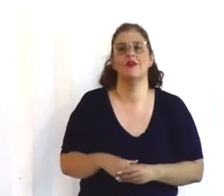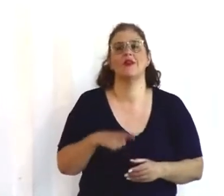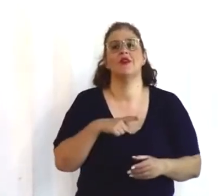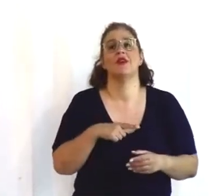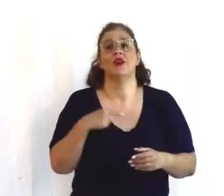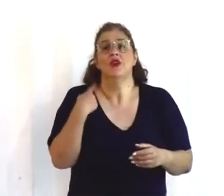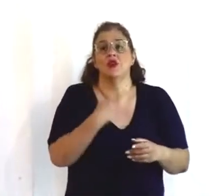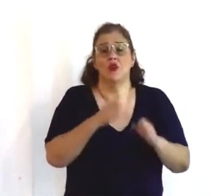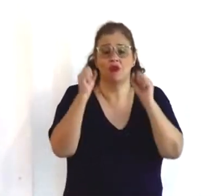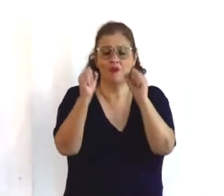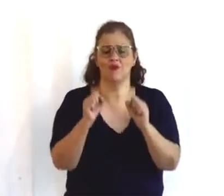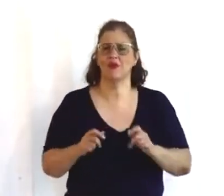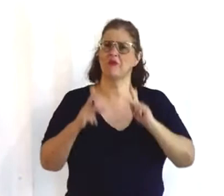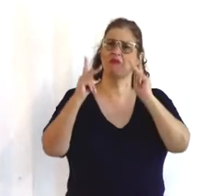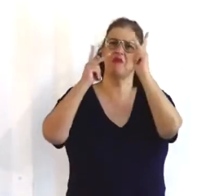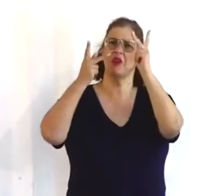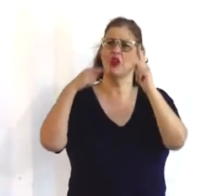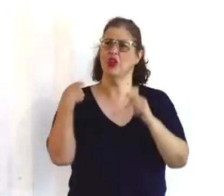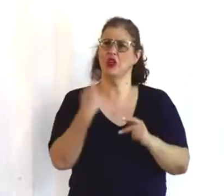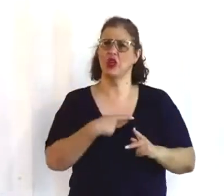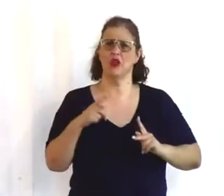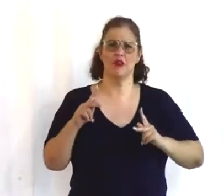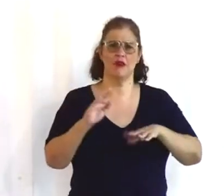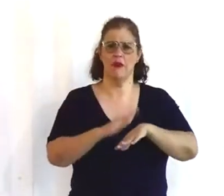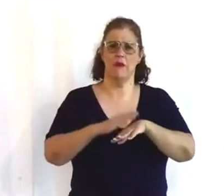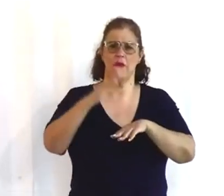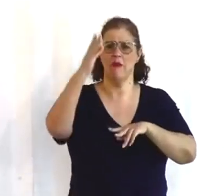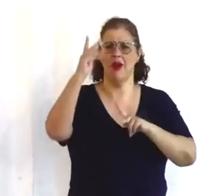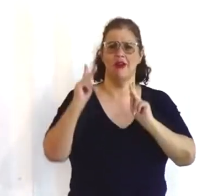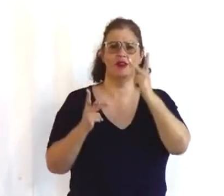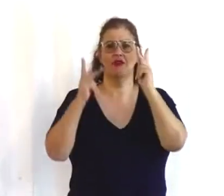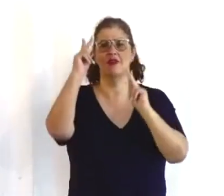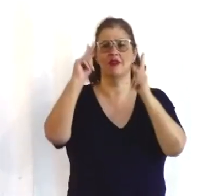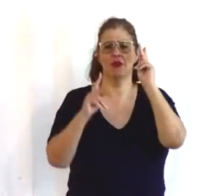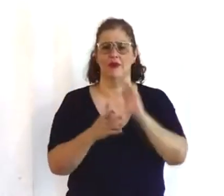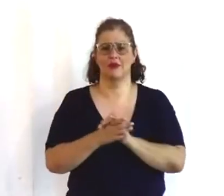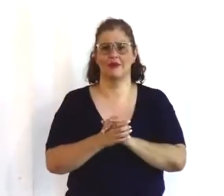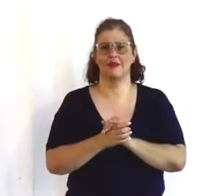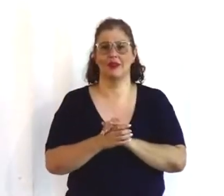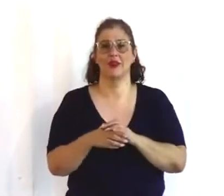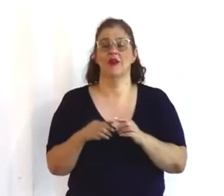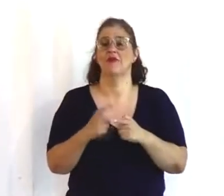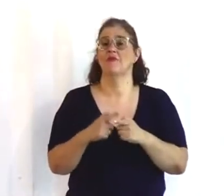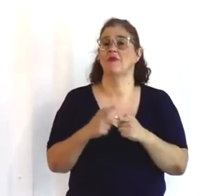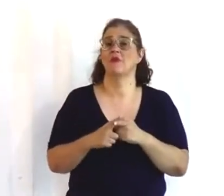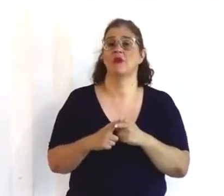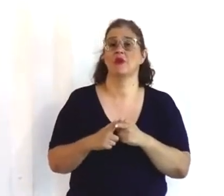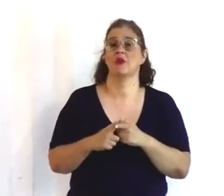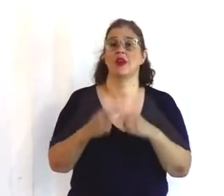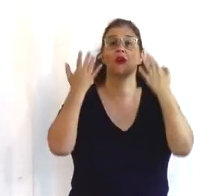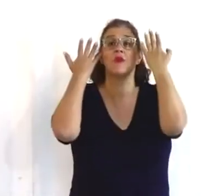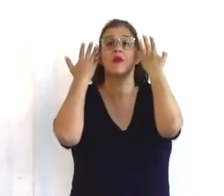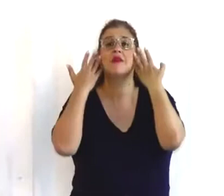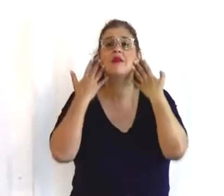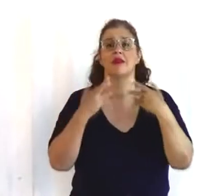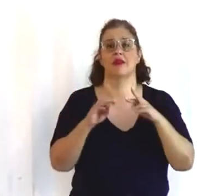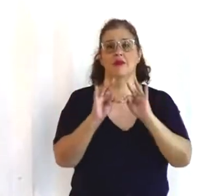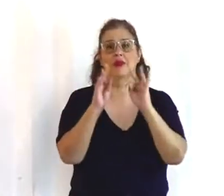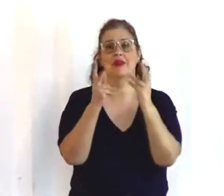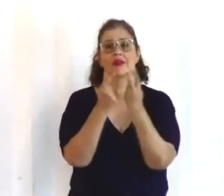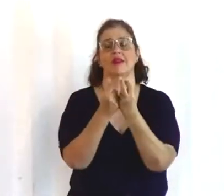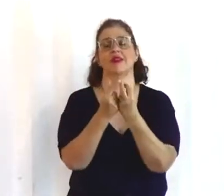mais que vencedores, porque o leão da tribo de Judá, a raiz de Davi,